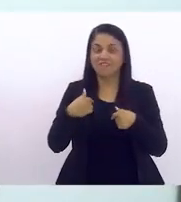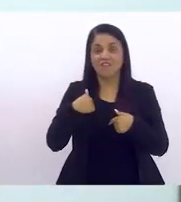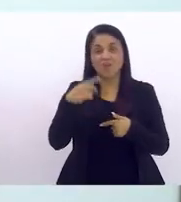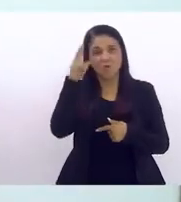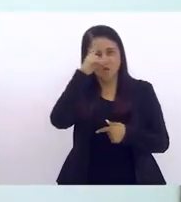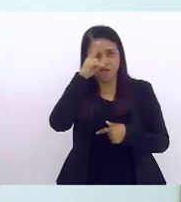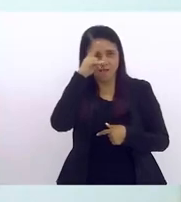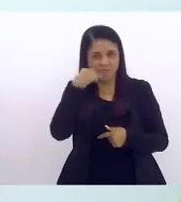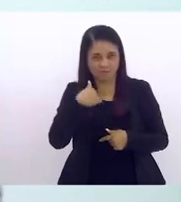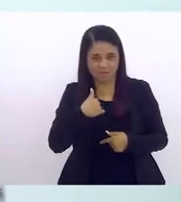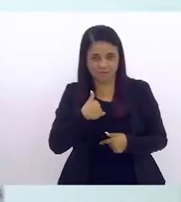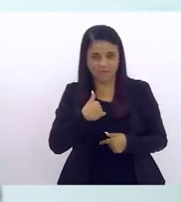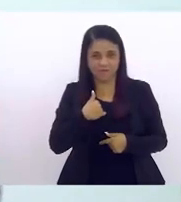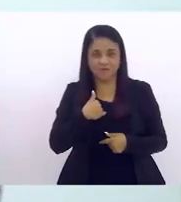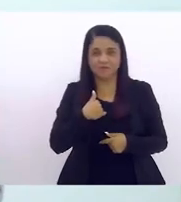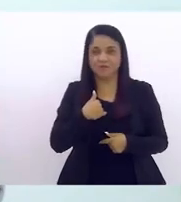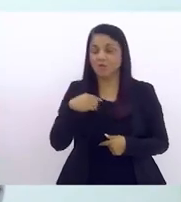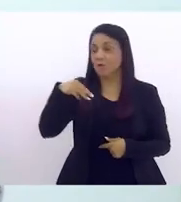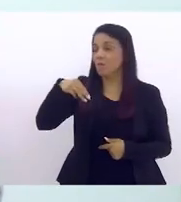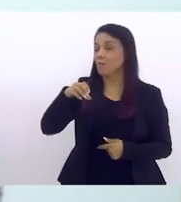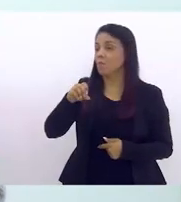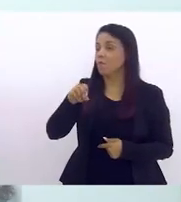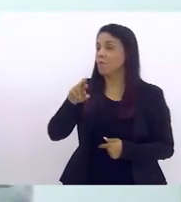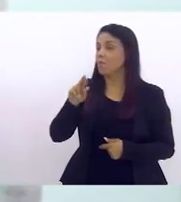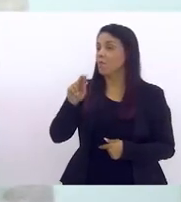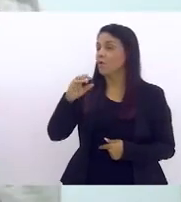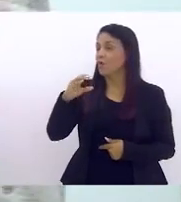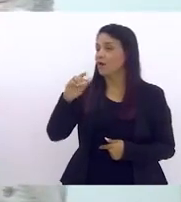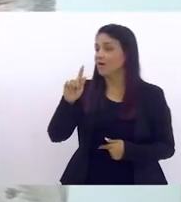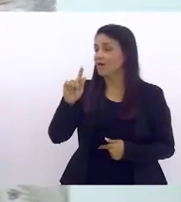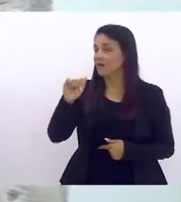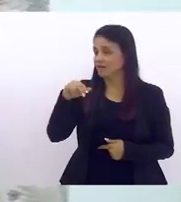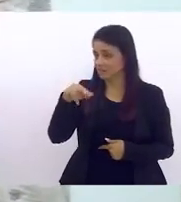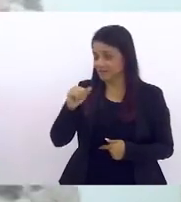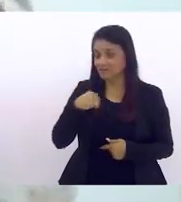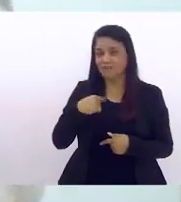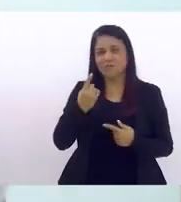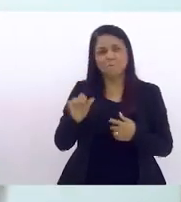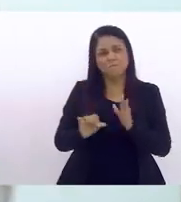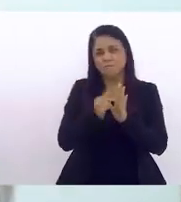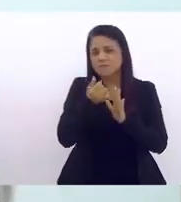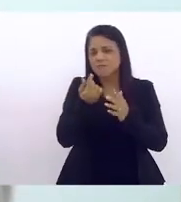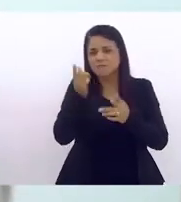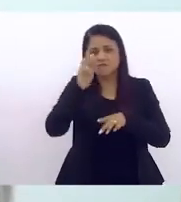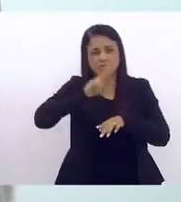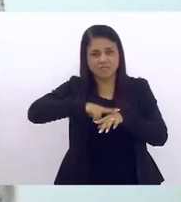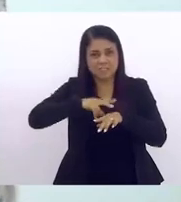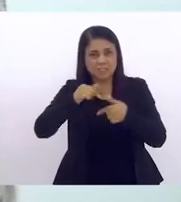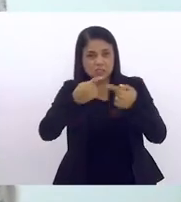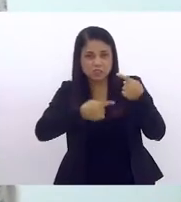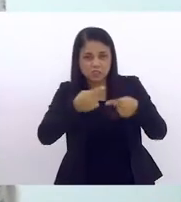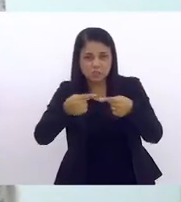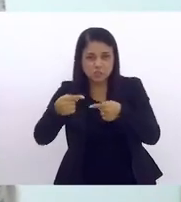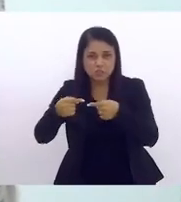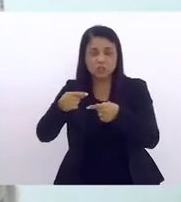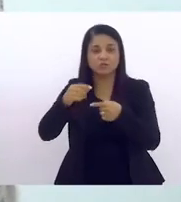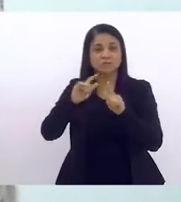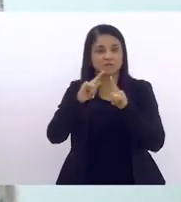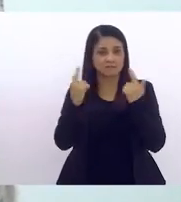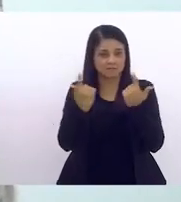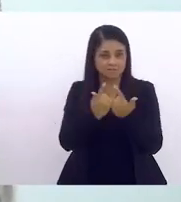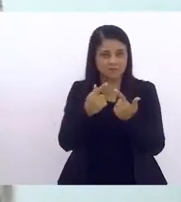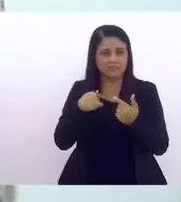aqui, Morgana, primeira vez, quando a gente estava discutindo na Assembleia a Lei de Doulas, tinha umas